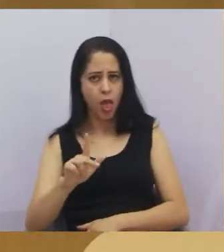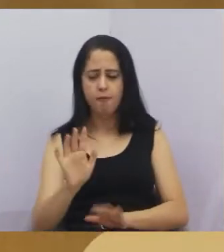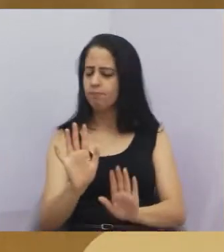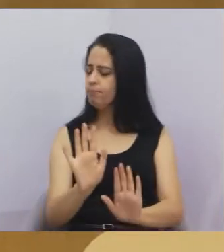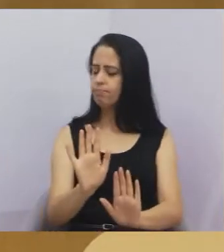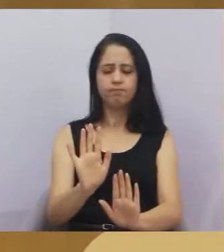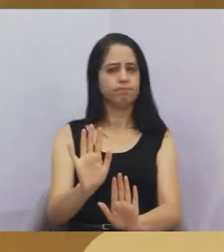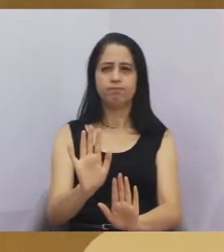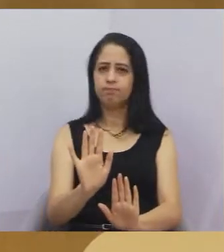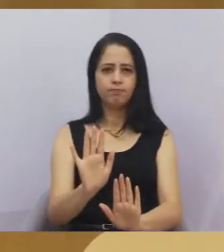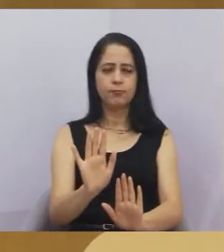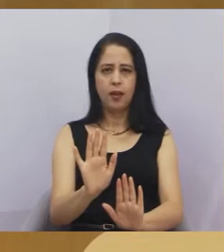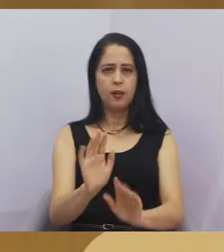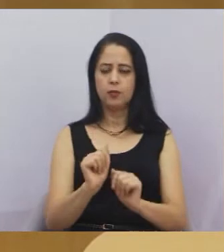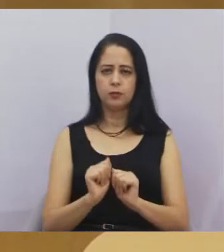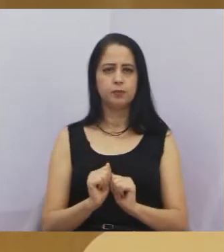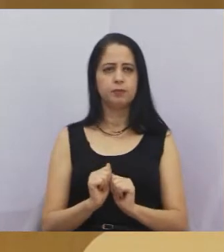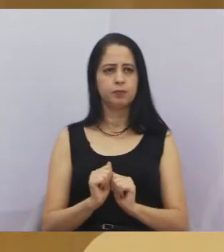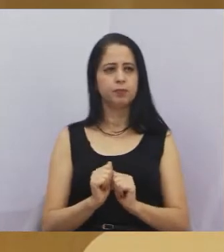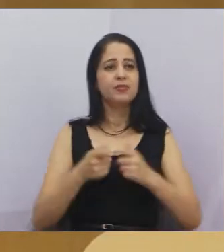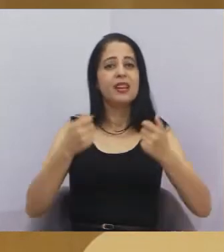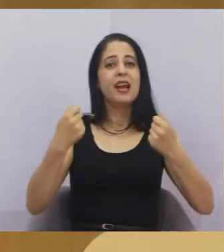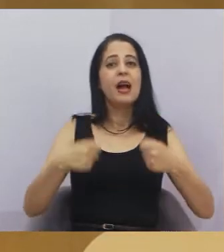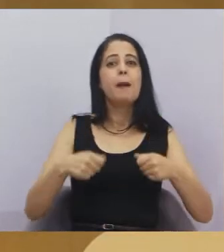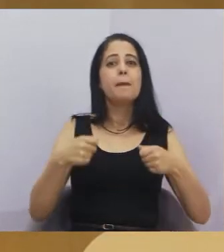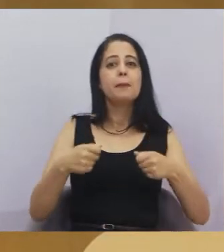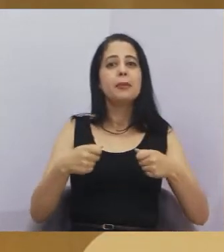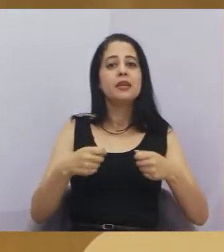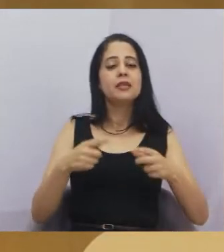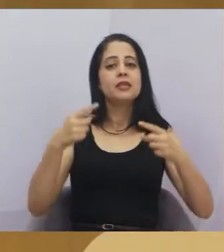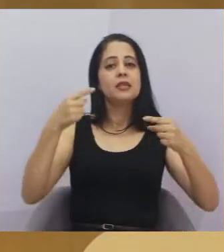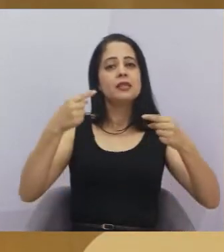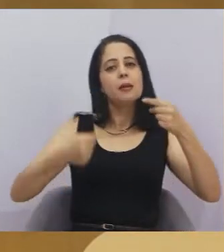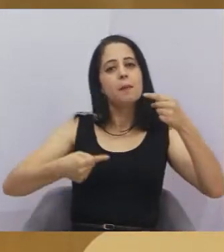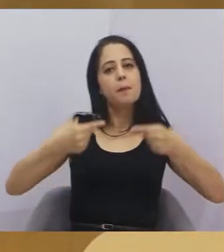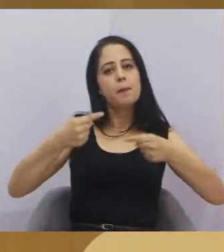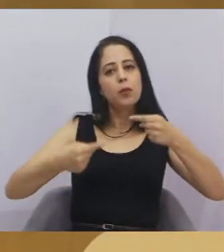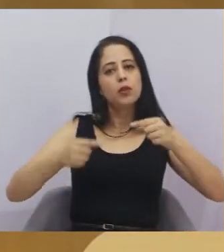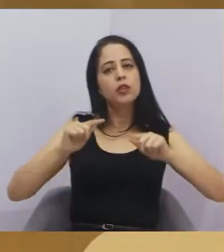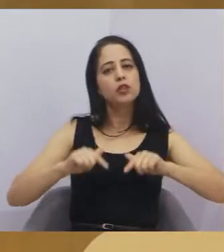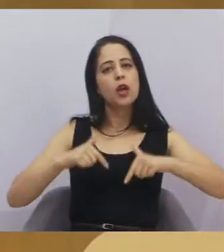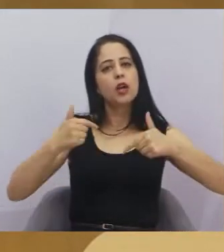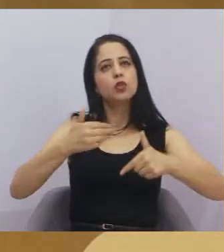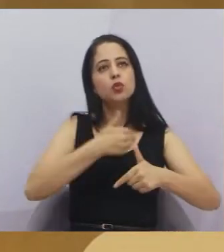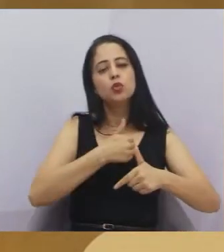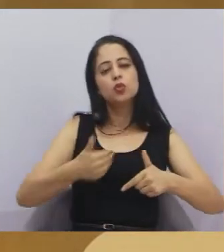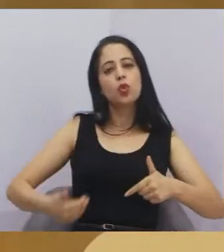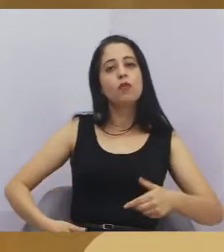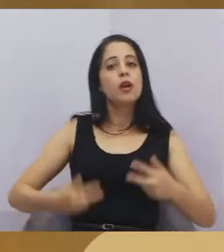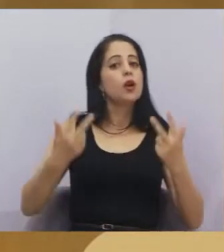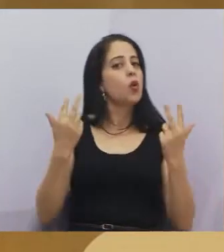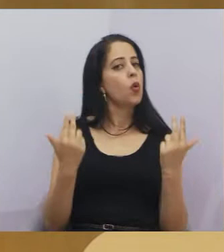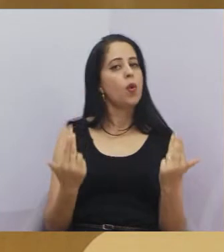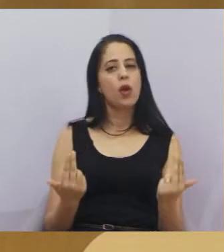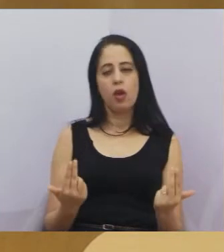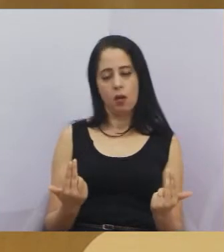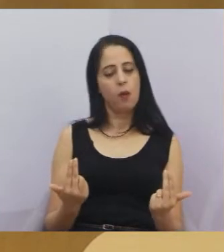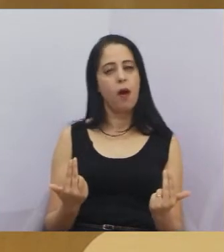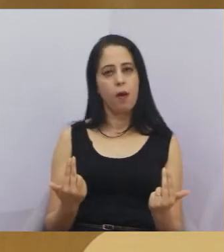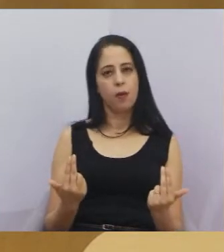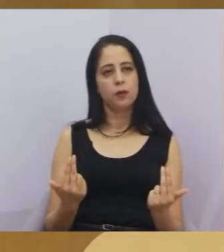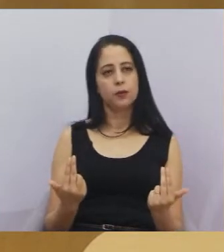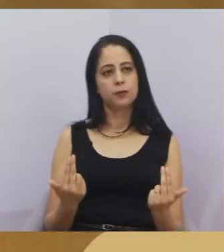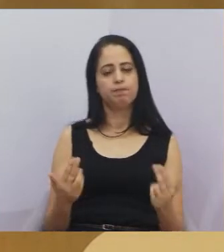são meios e políticas eficazes para dar chances iguais. Aí sim, para a gente dizer que os homens nascem livres